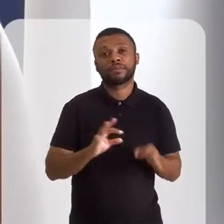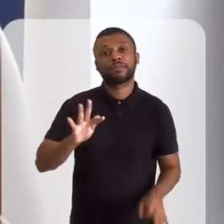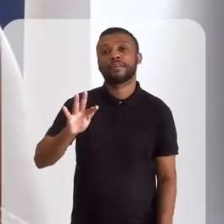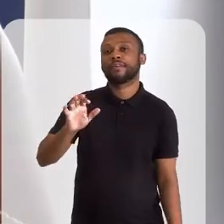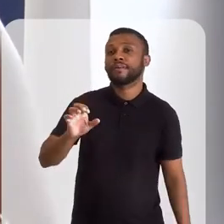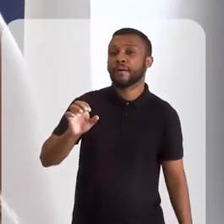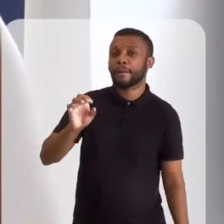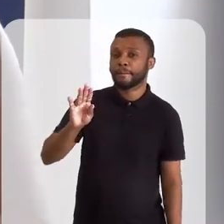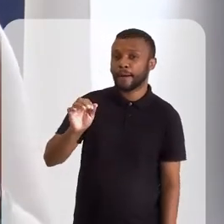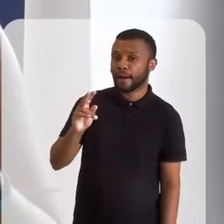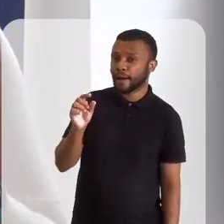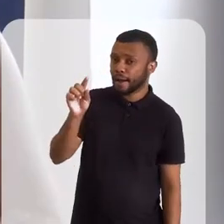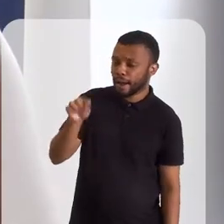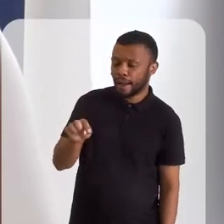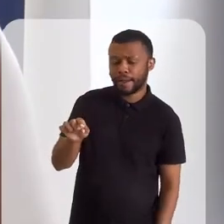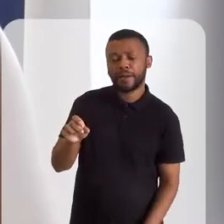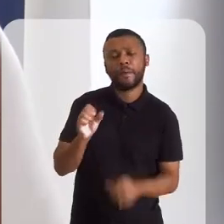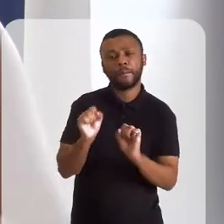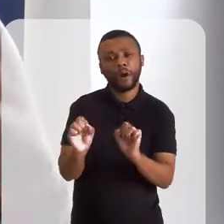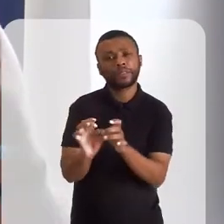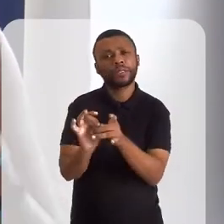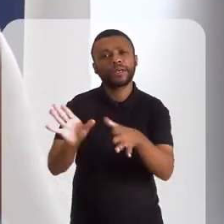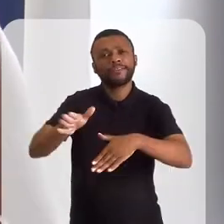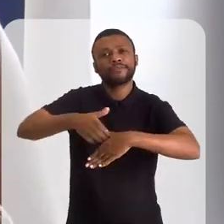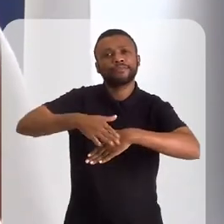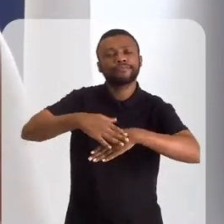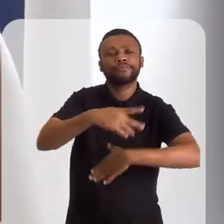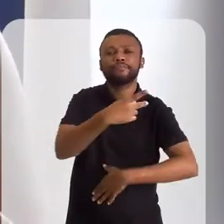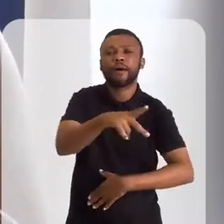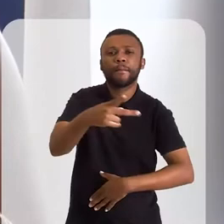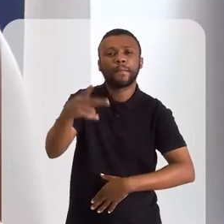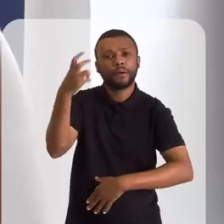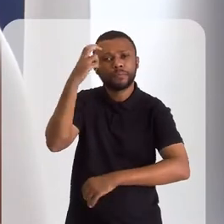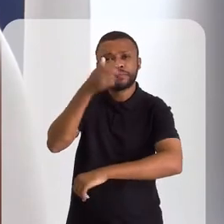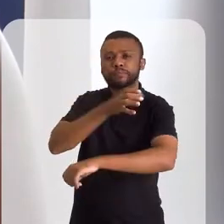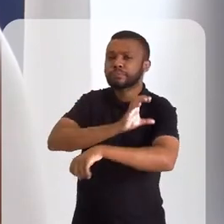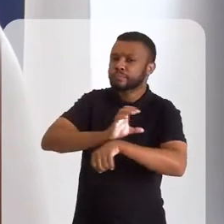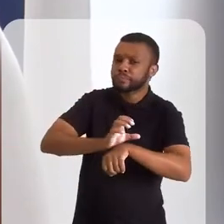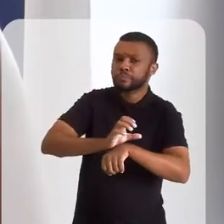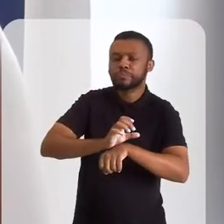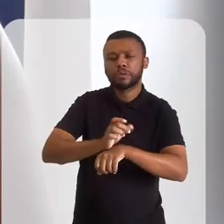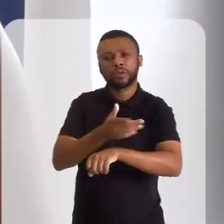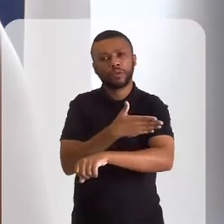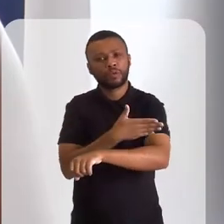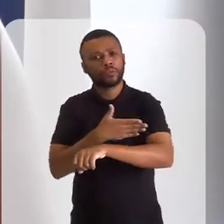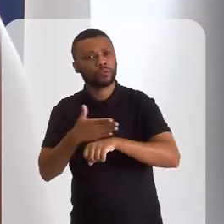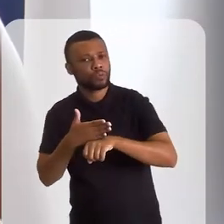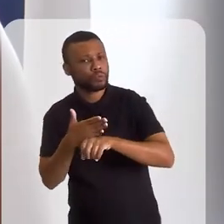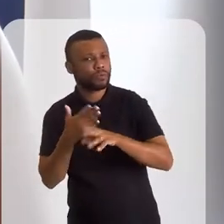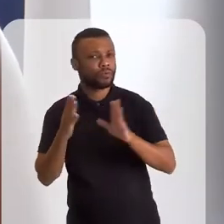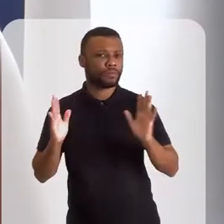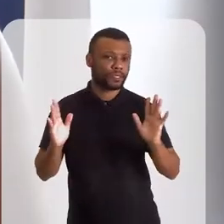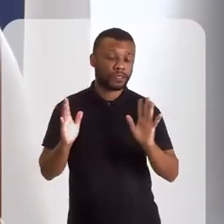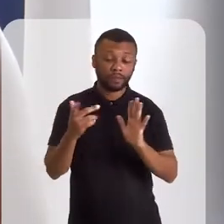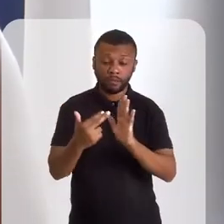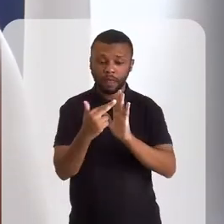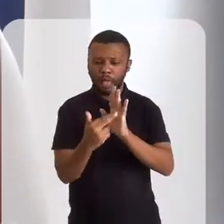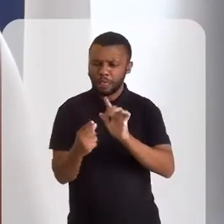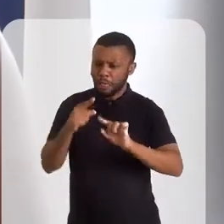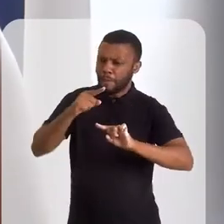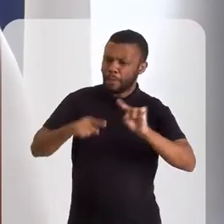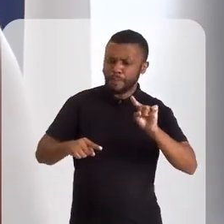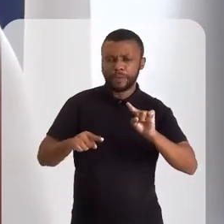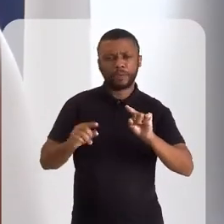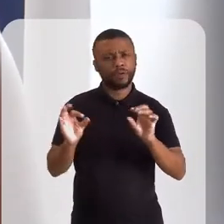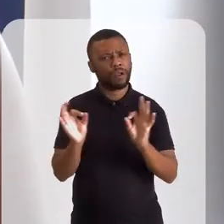Bahá'í e assim sendo com as suas vestimentas, com seus costumes, com seus a parte alimentícia. Então,